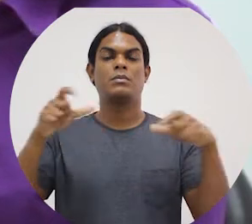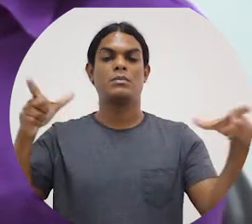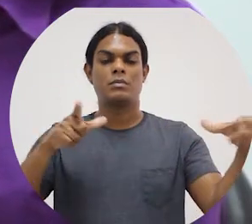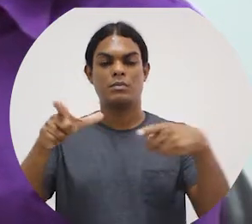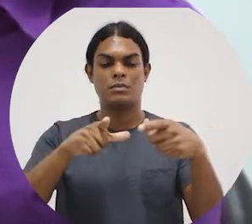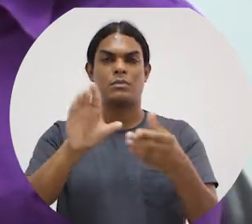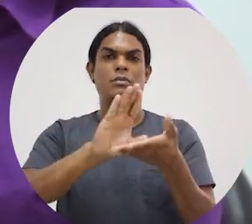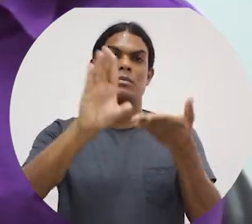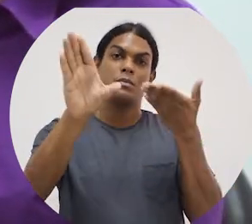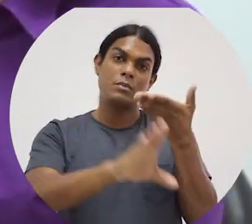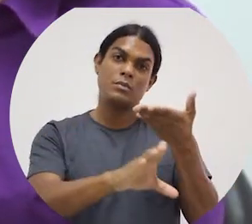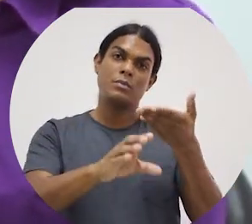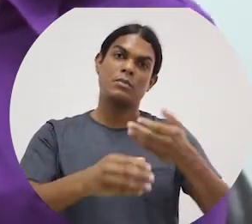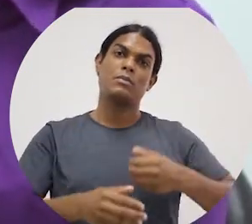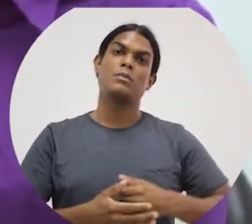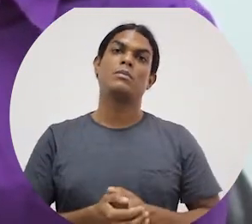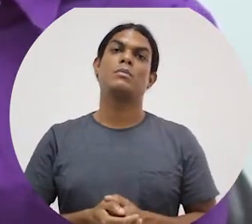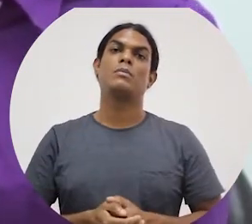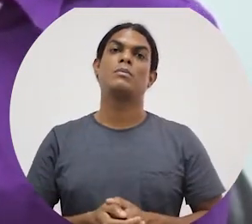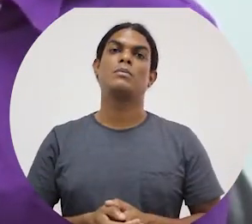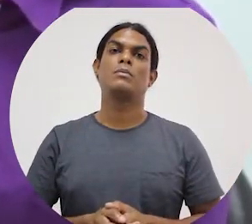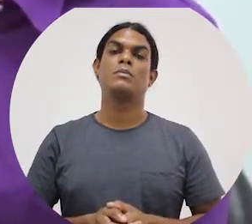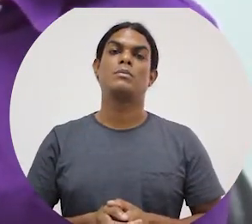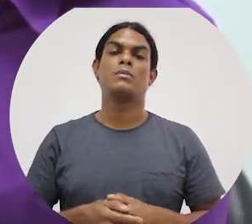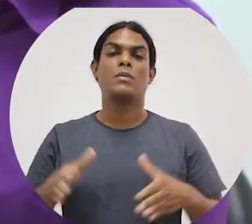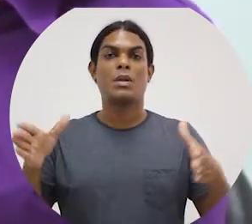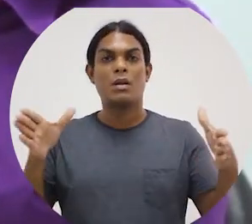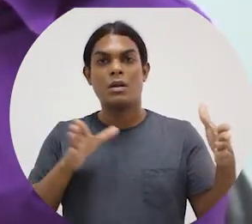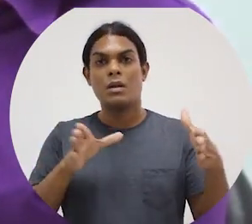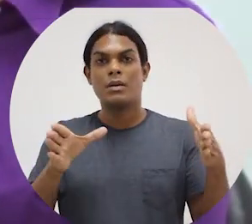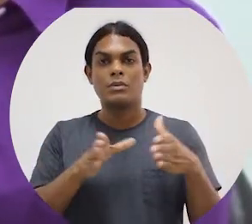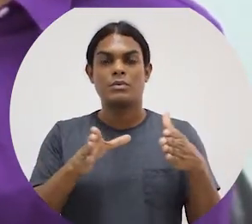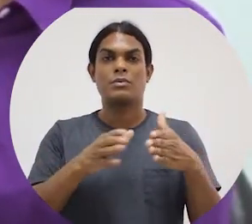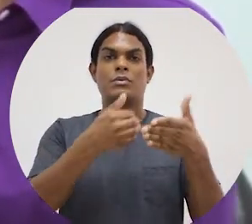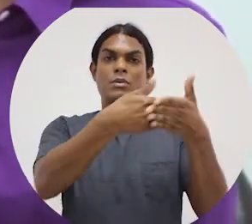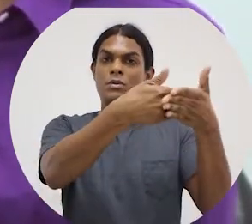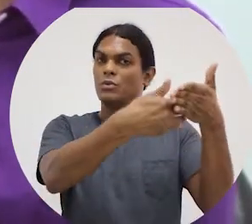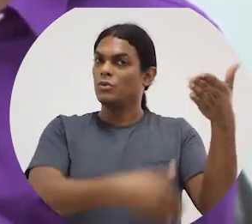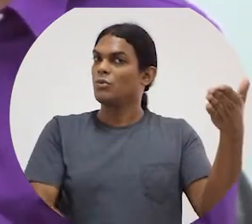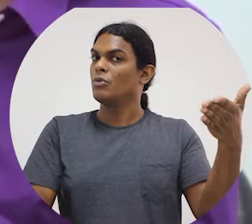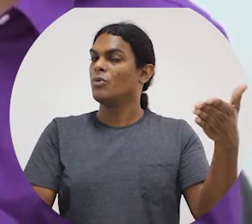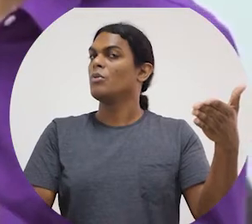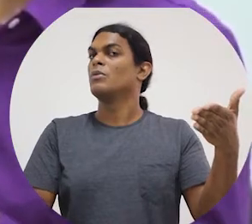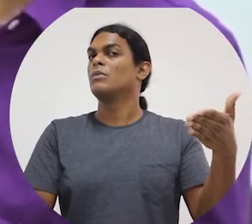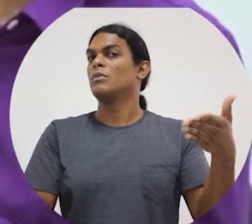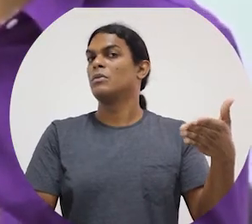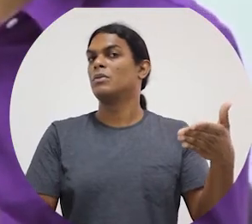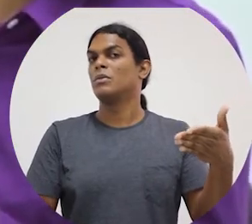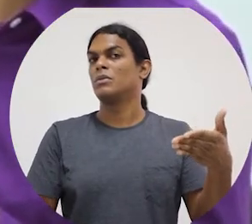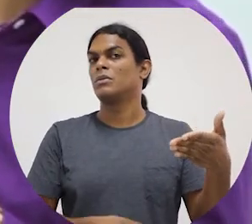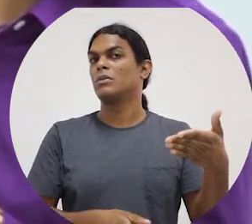precisam reduzir os custos. A redução de custos, ela é normalmente